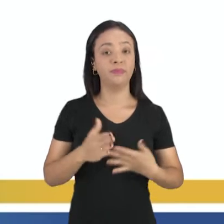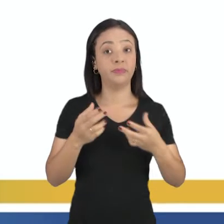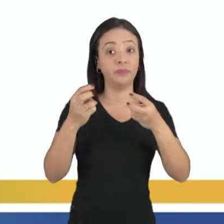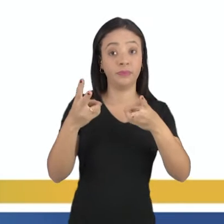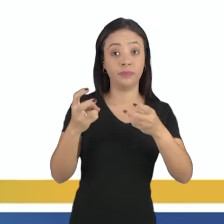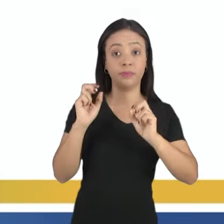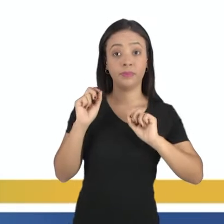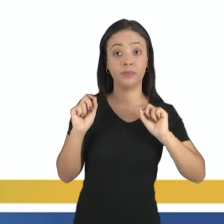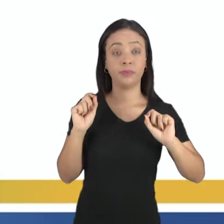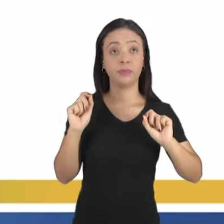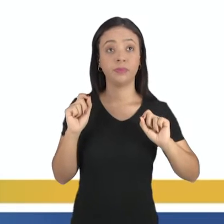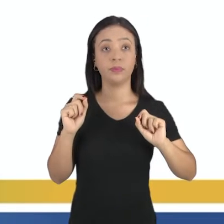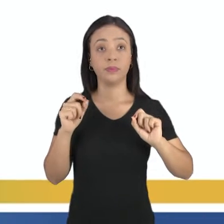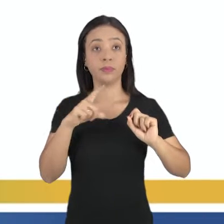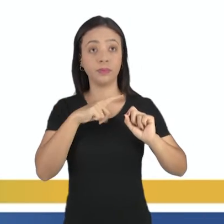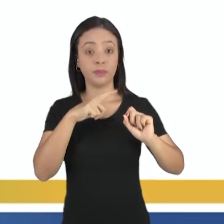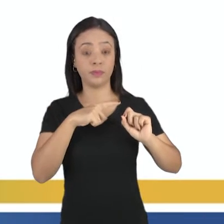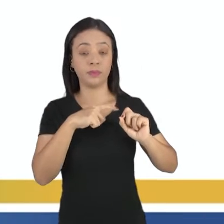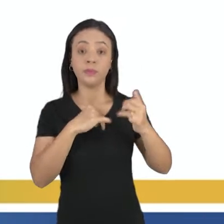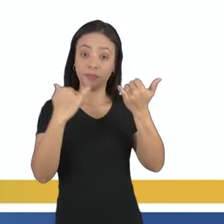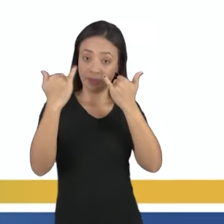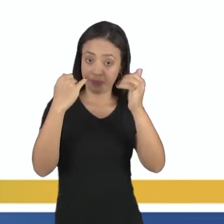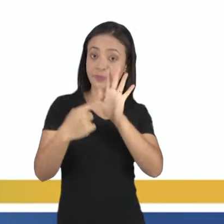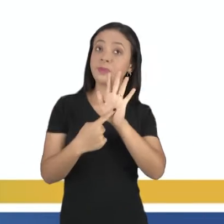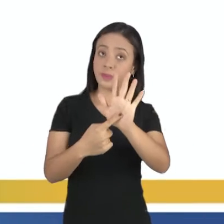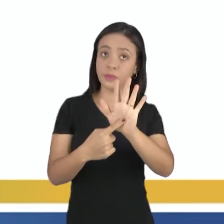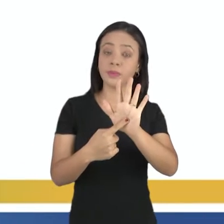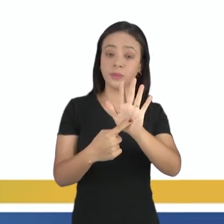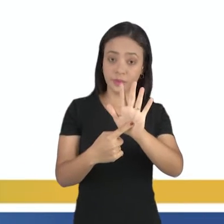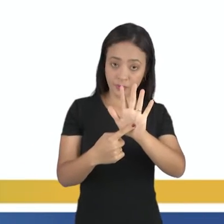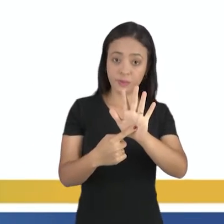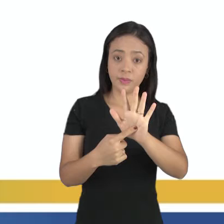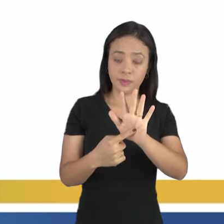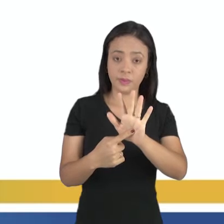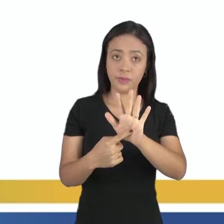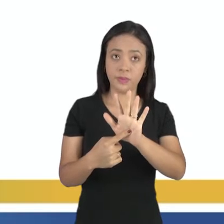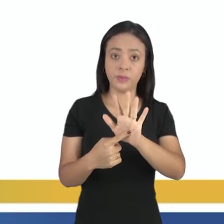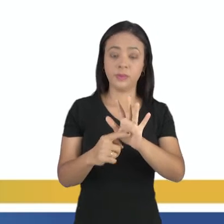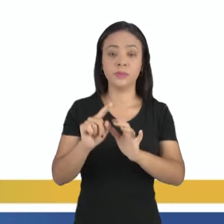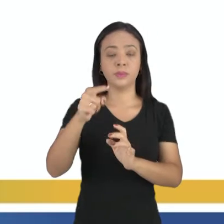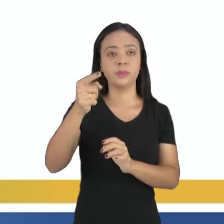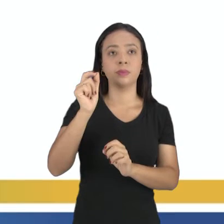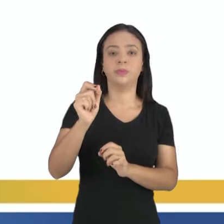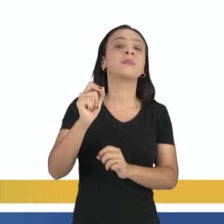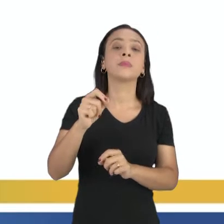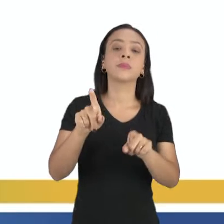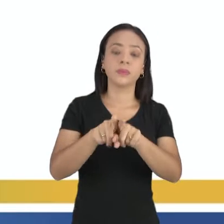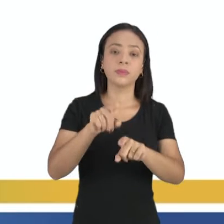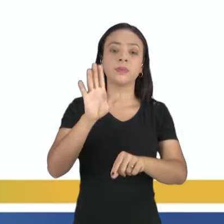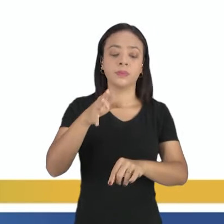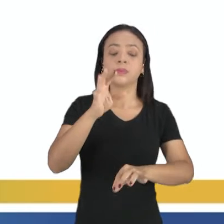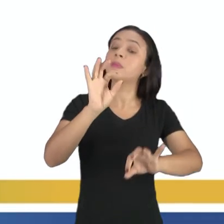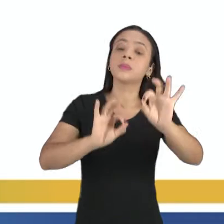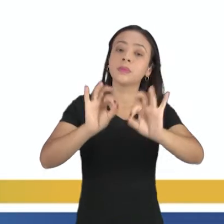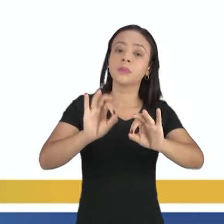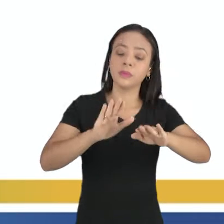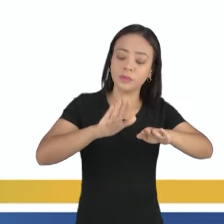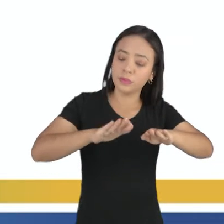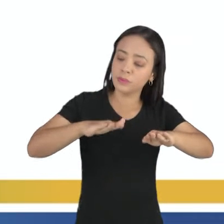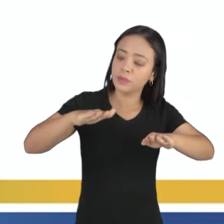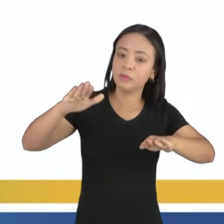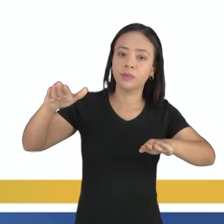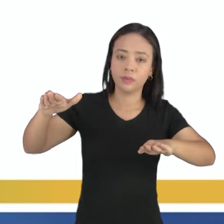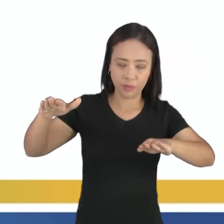aí, que nós temos os dados apresentados, posteriormente foram organizados em ordem crescente